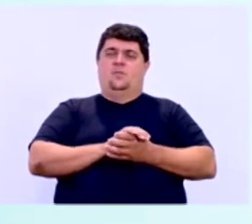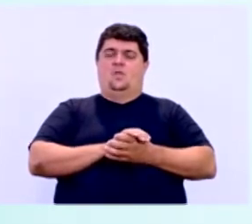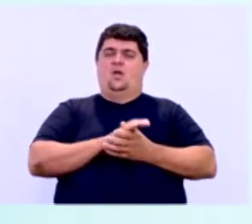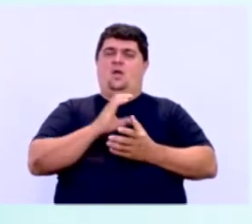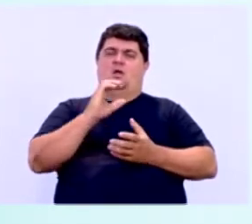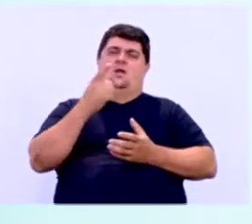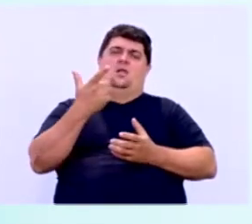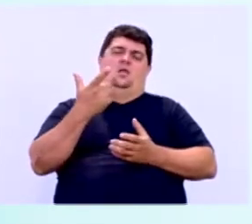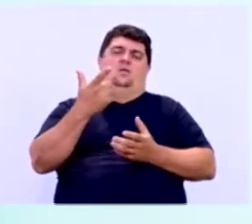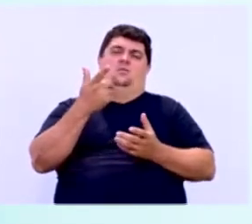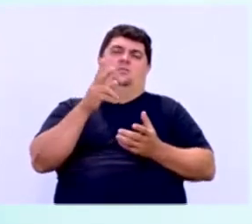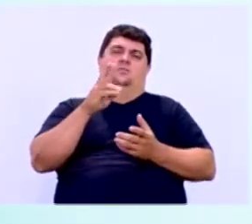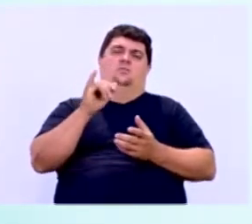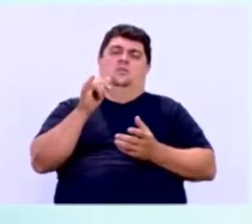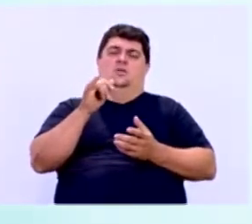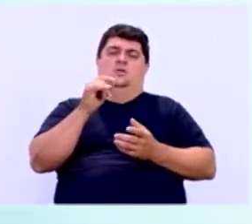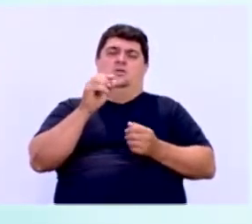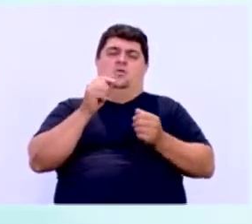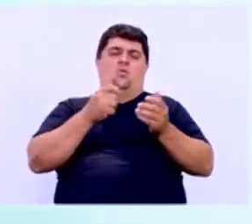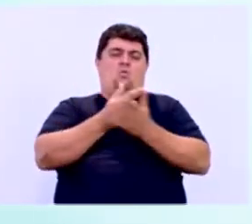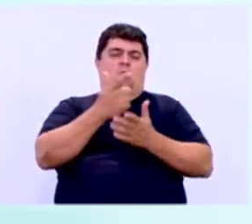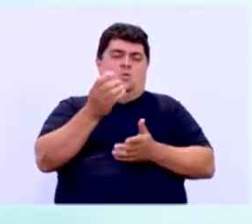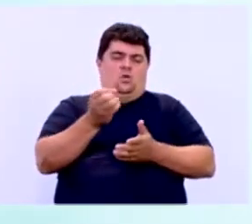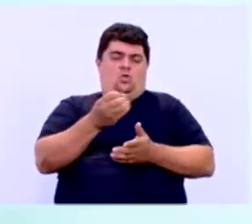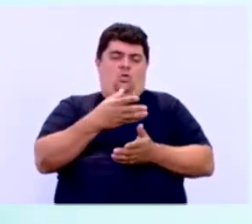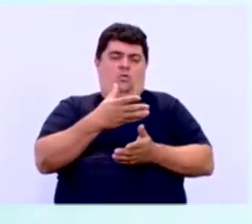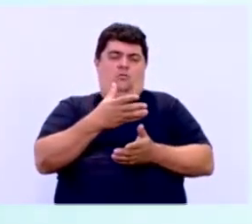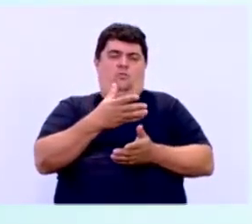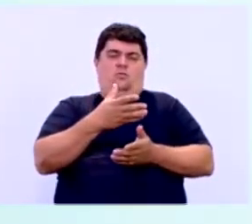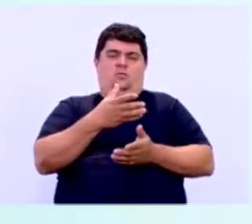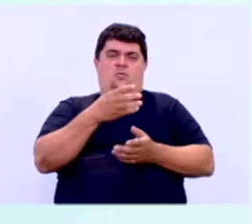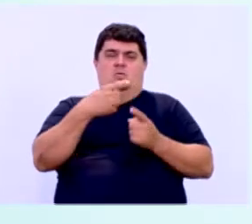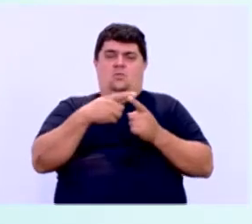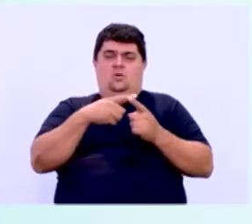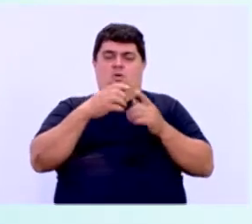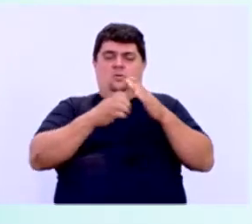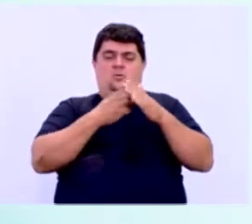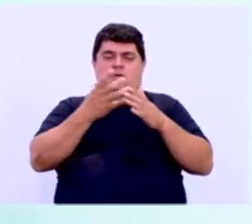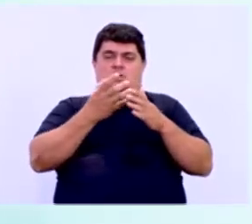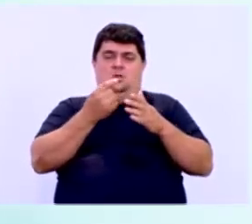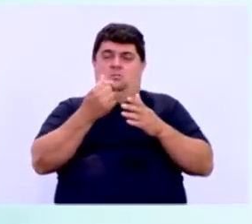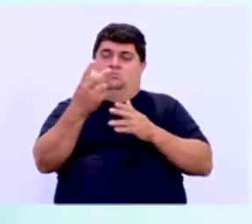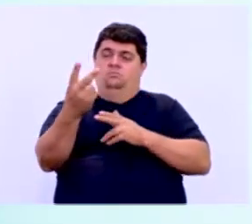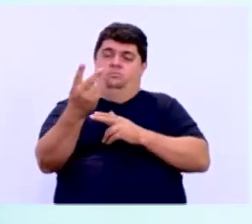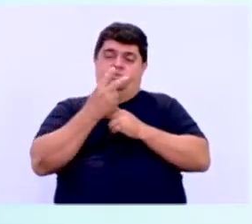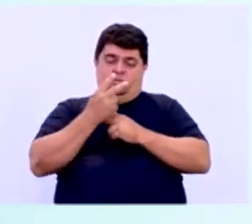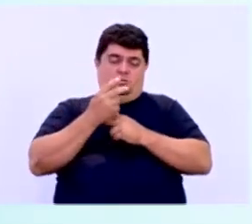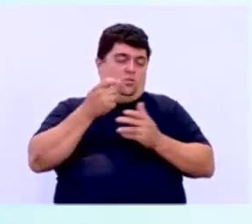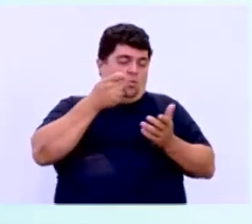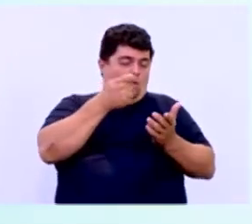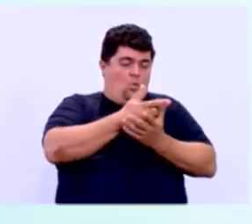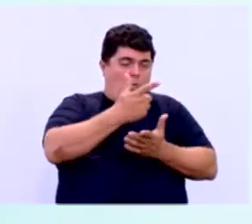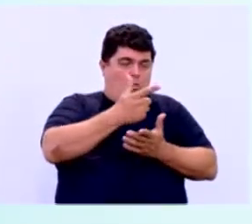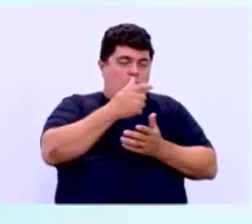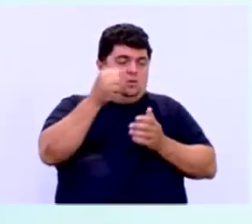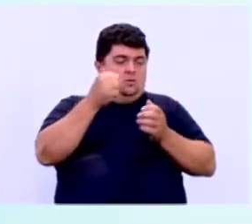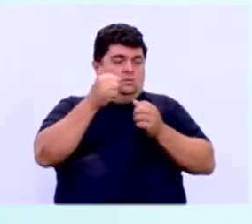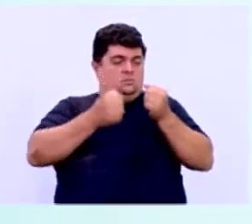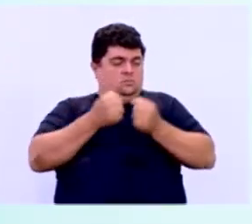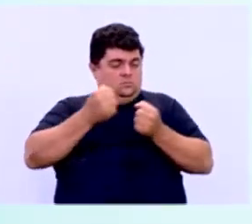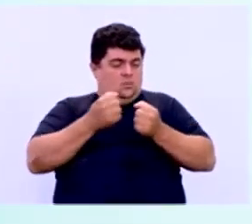que o principal objetivo da empresa é buscar o financiamento, né, o recurso